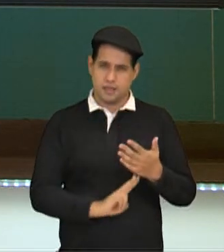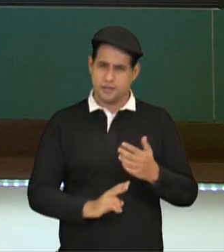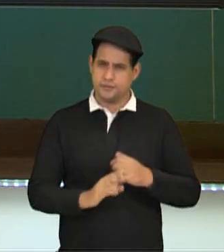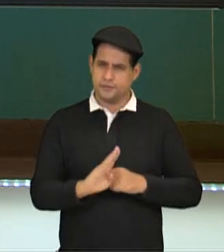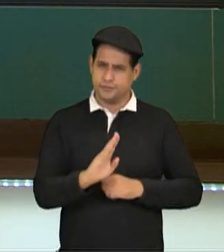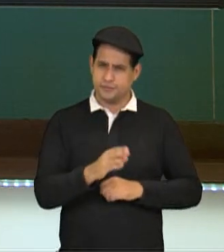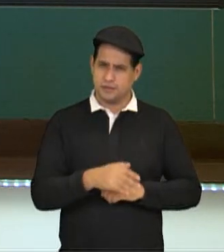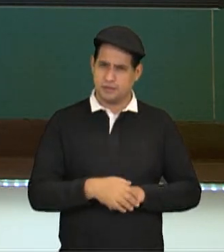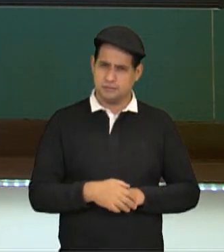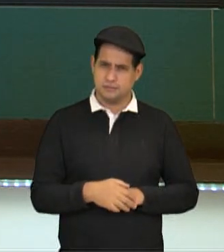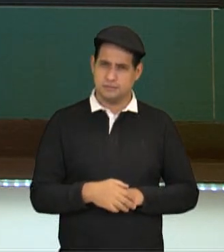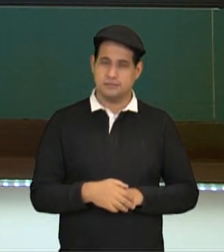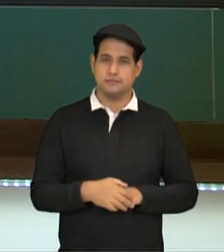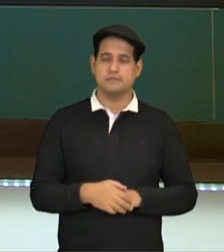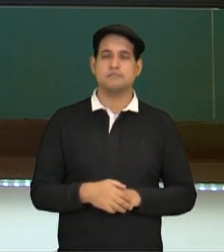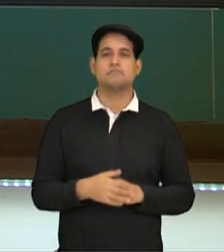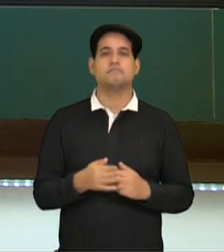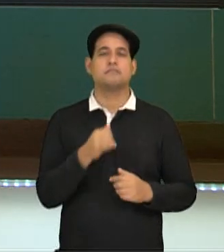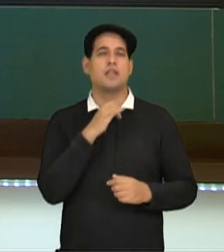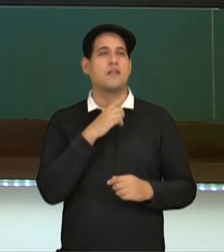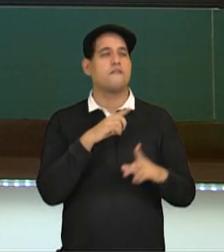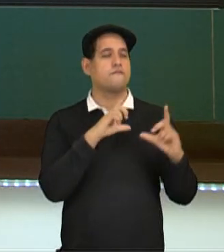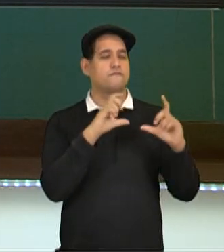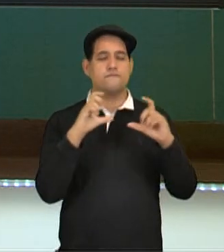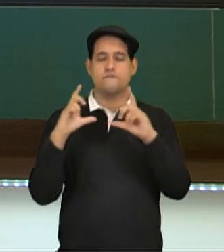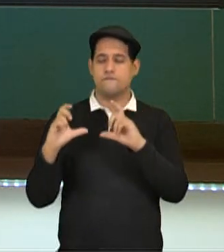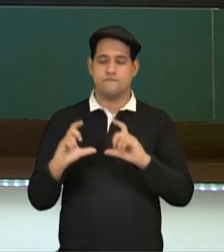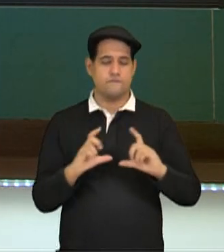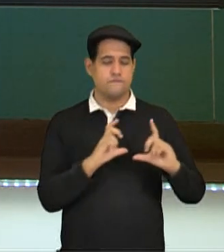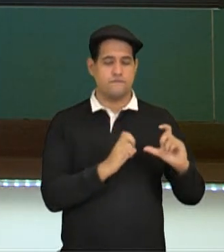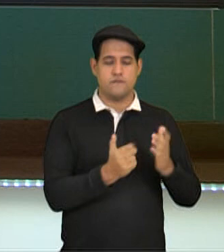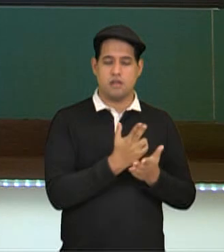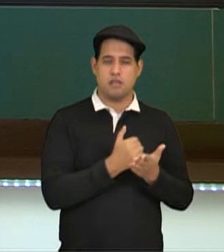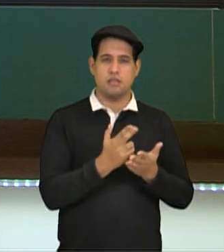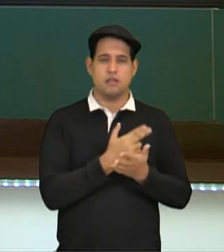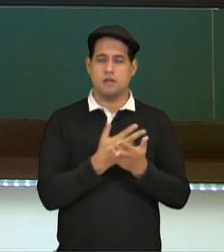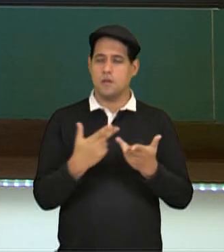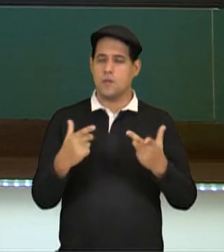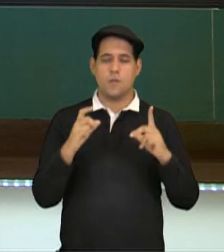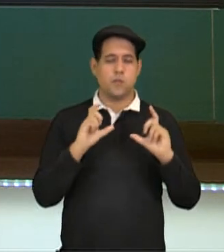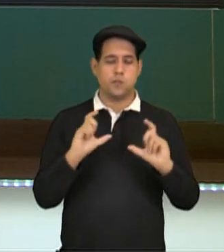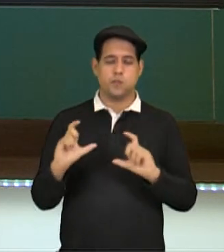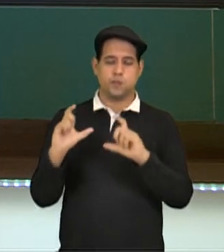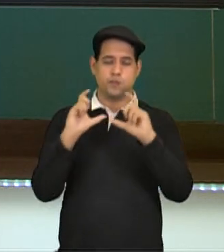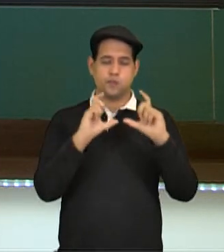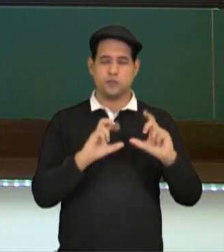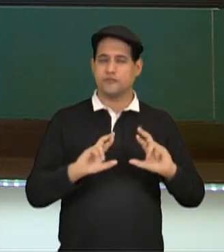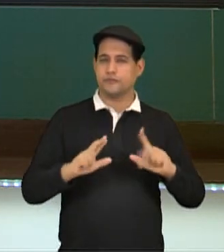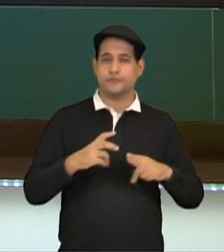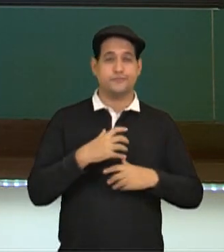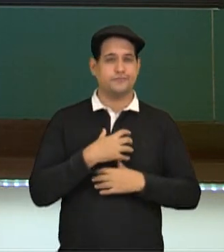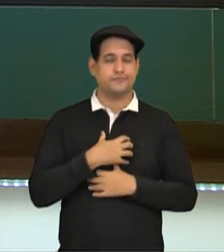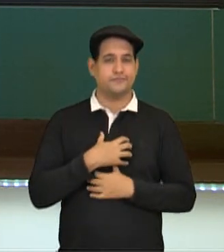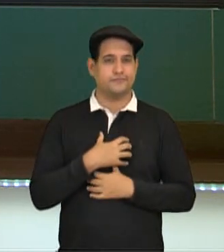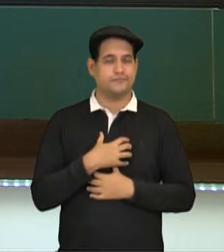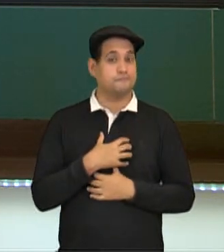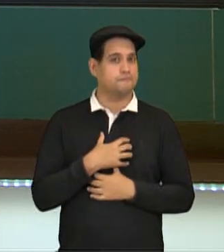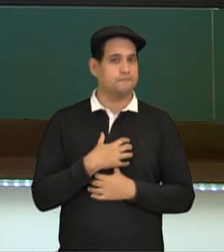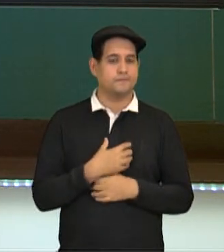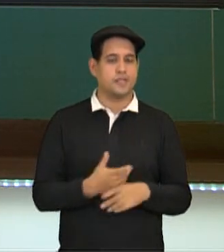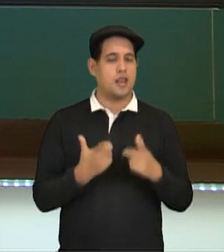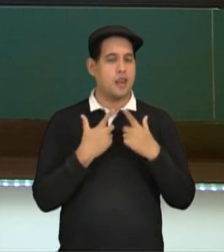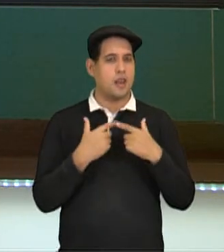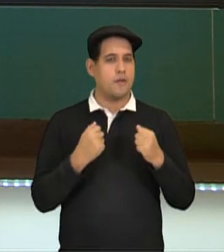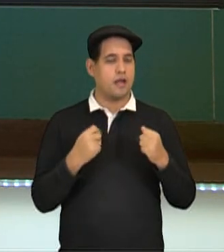romance escrito em quadrinhos, com imagens, ilustrações, balões de diferentes formas,